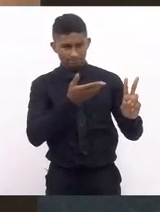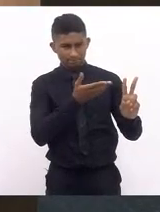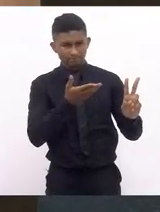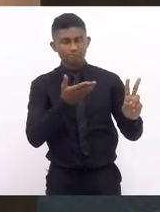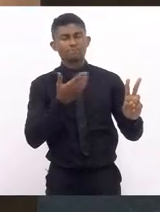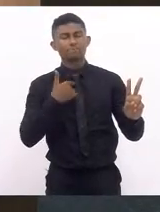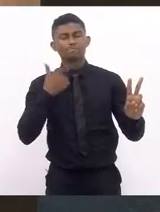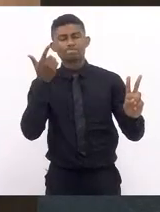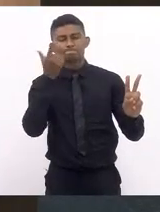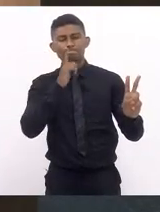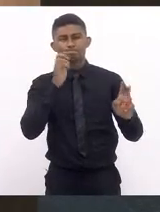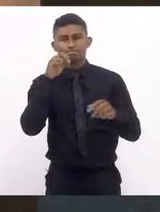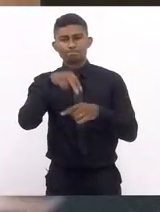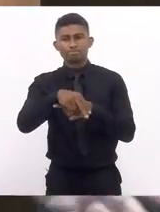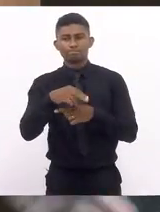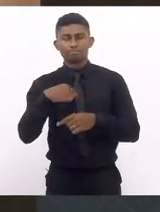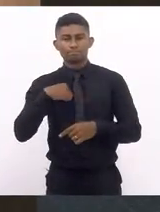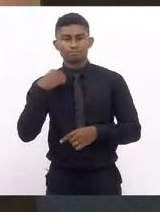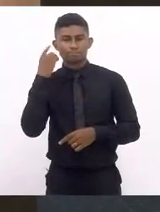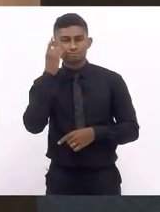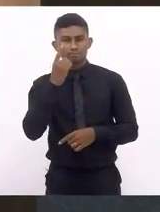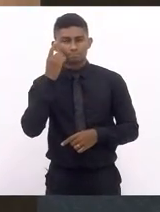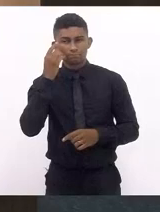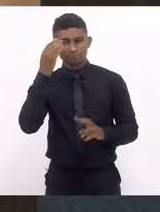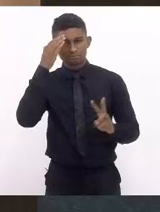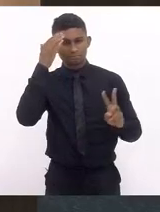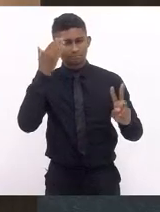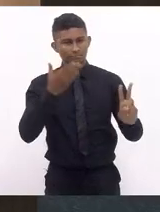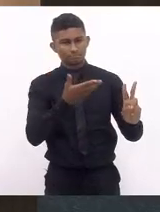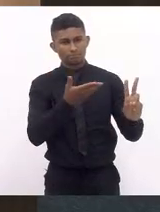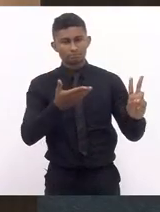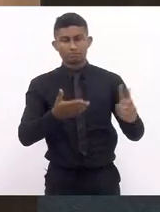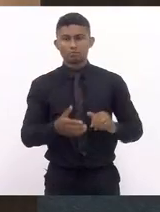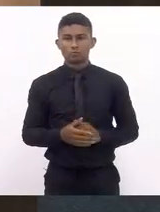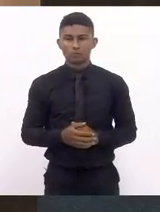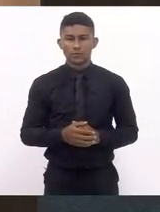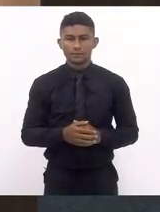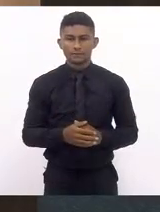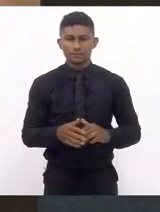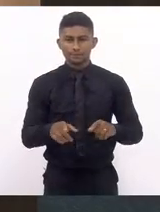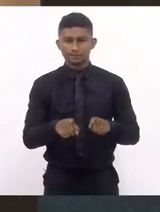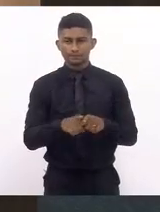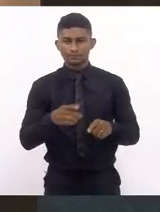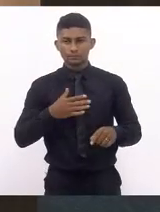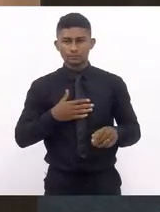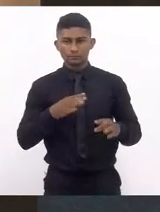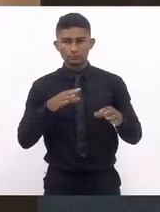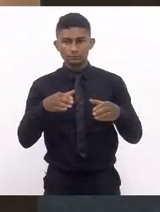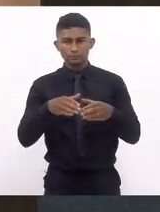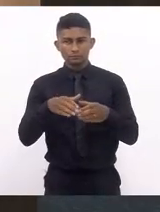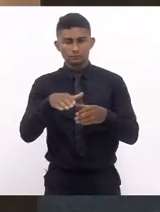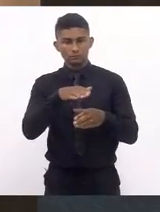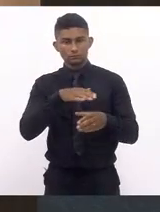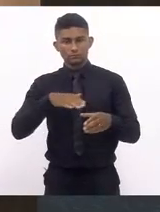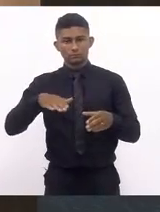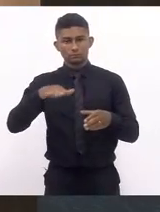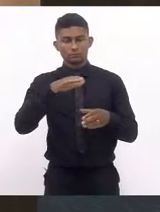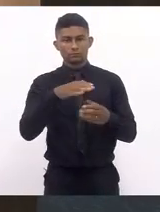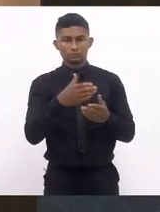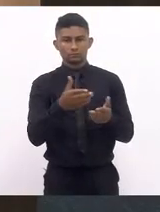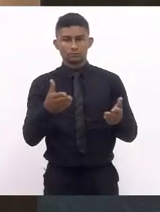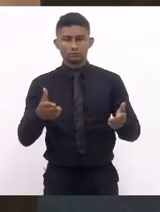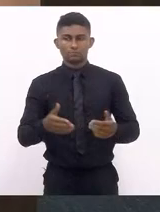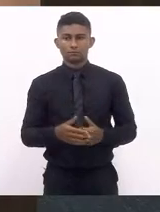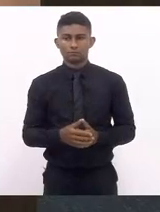muita gratidão pegar ser meus pais agradecer a toda minha equipe aqui aqui do gabinete